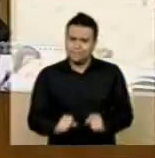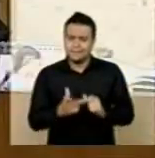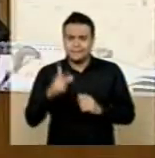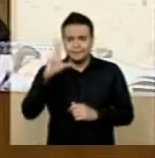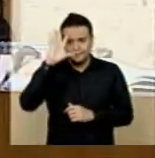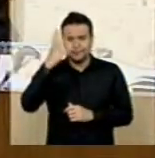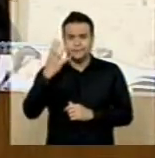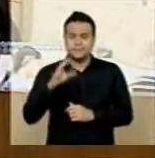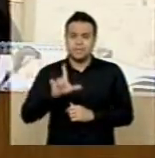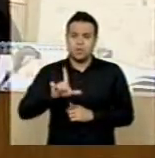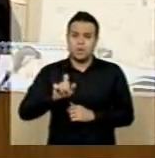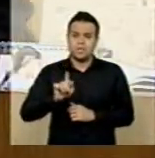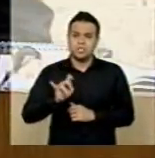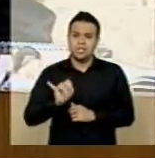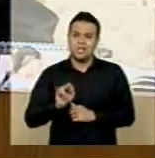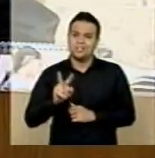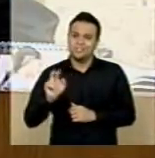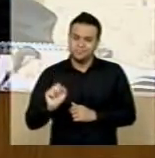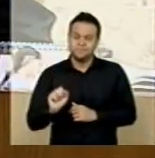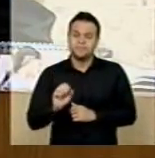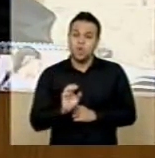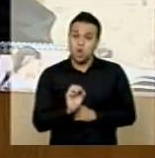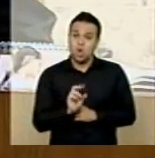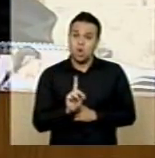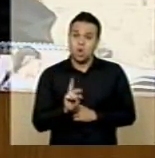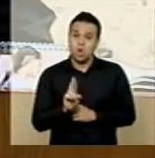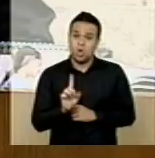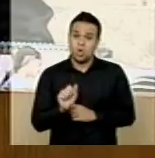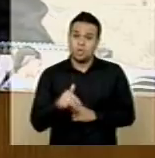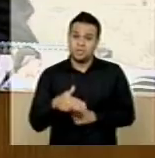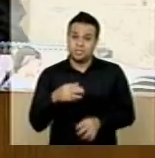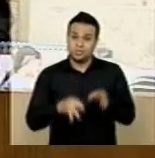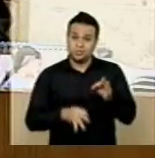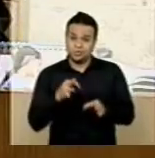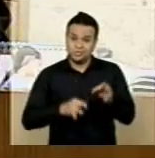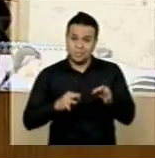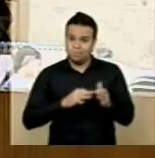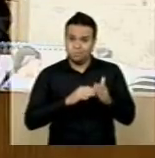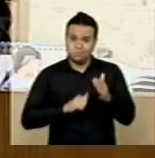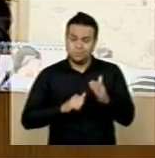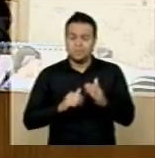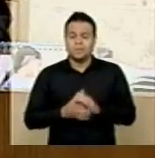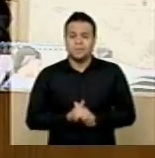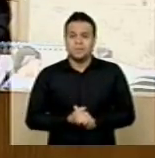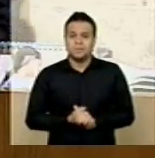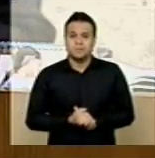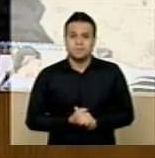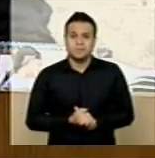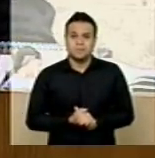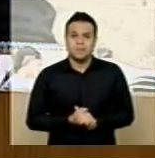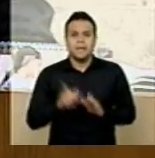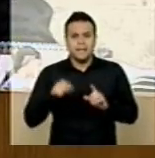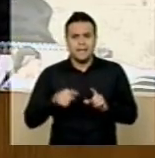legislativa que revogou uma ordem judicial emanada de tribunal competente, certamente